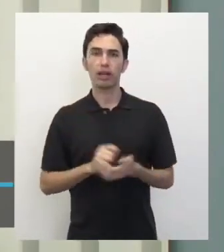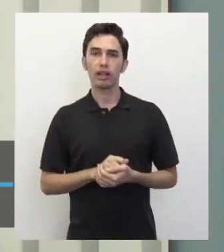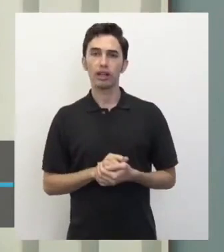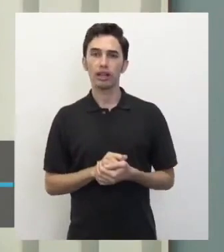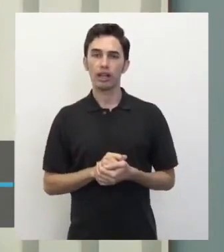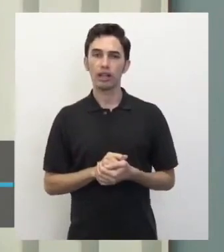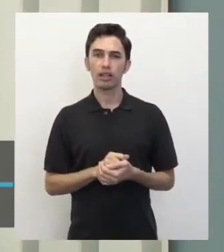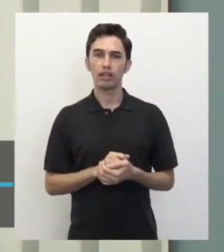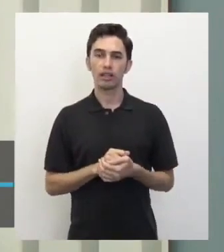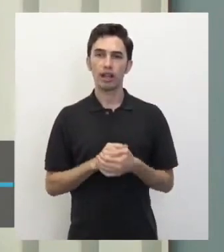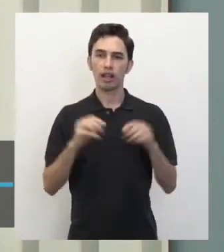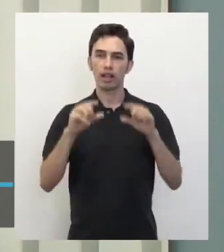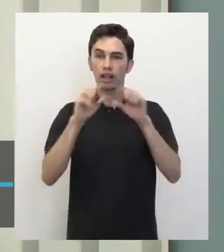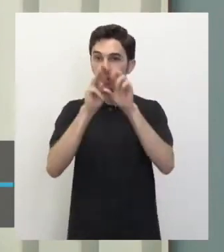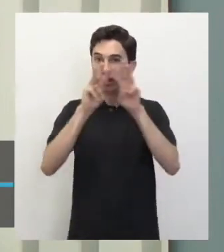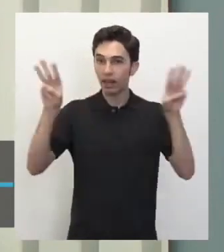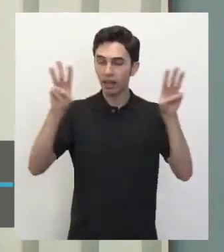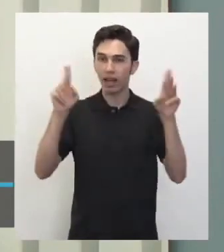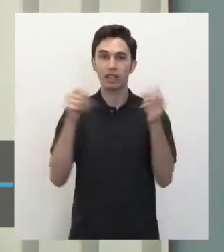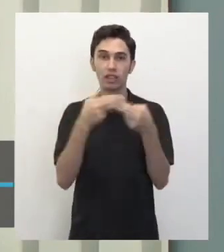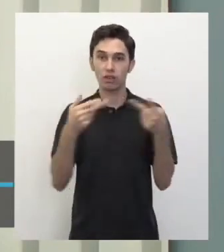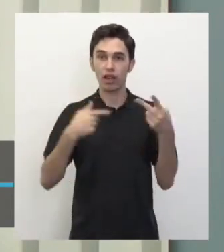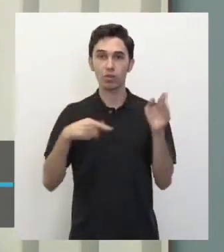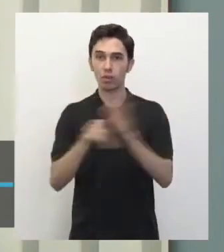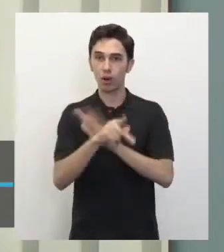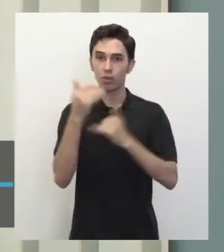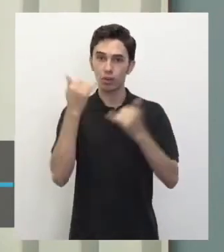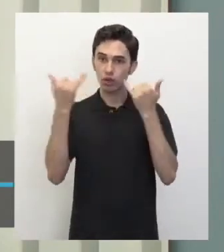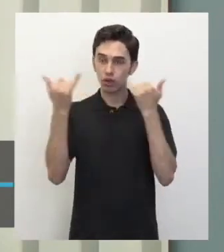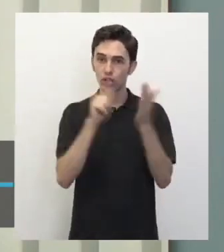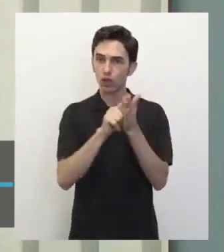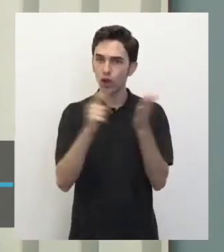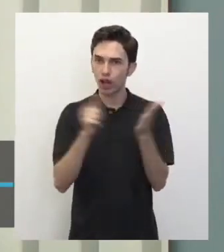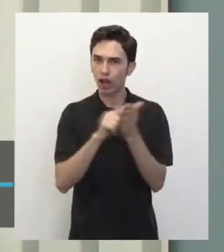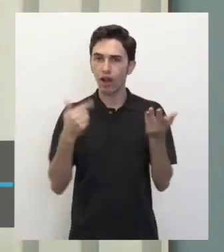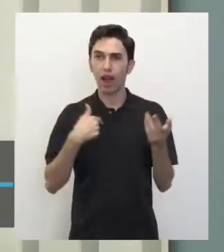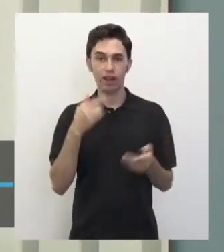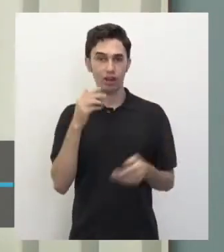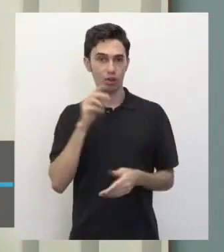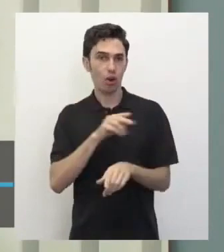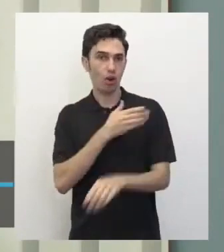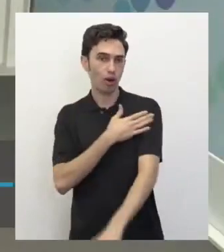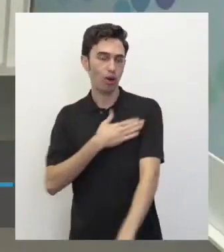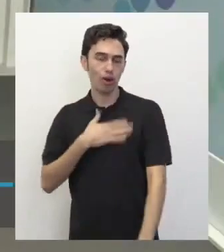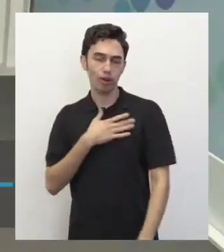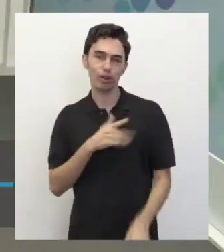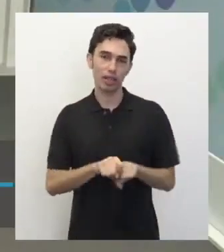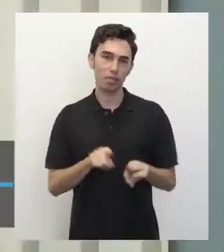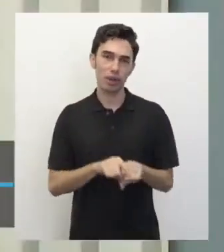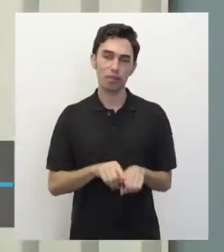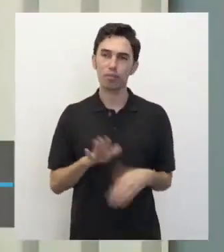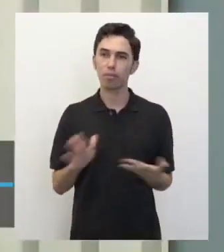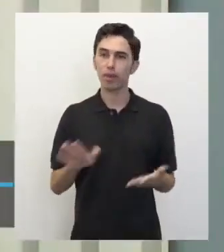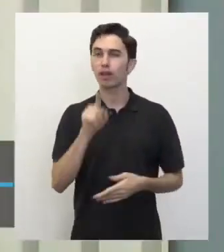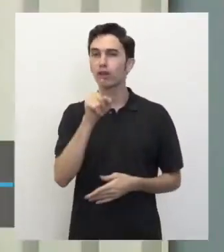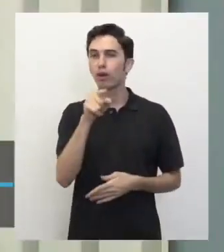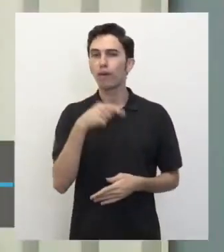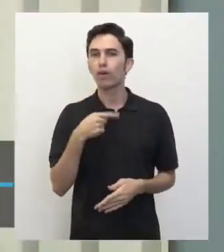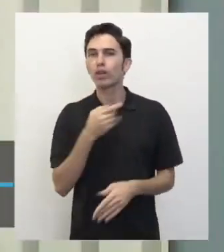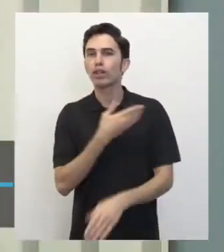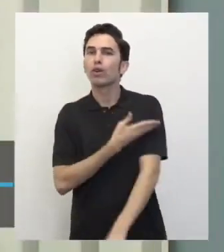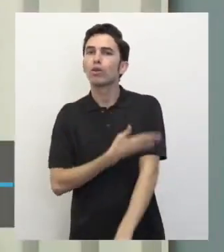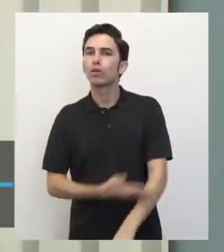de comunicação, os portais jornalísticos, acho bem legal. Ou seja, eu falei o meu jeito, a professora Tayana falou dela, e você? Por quais